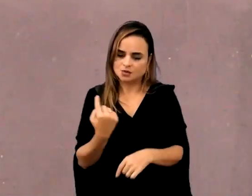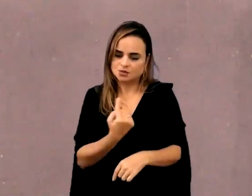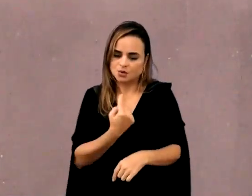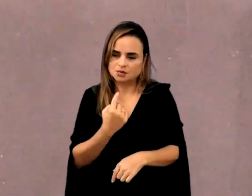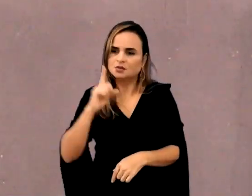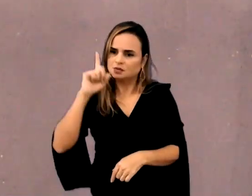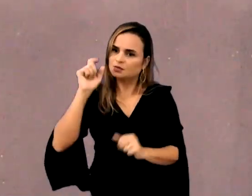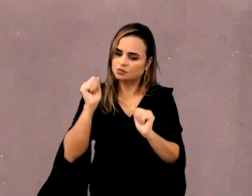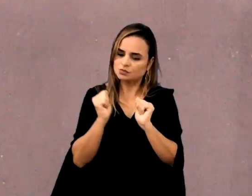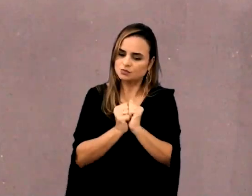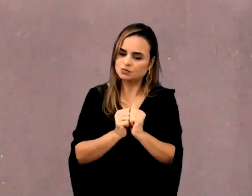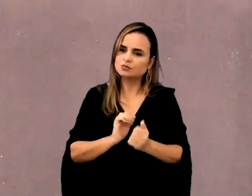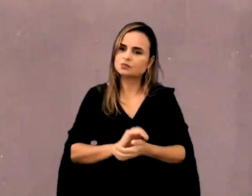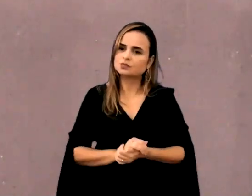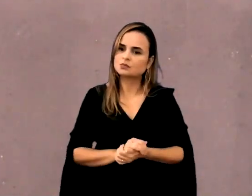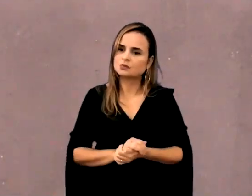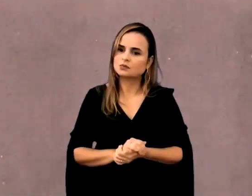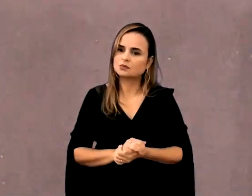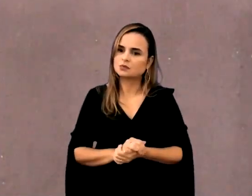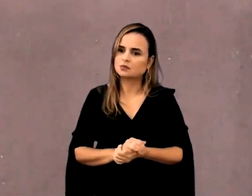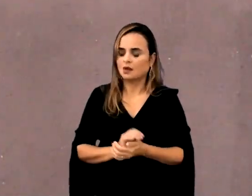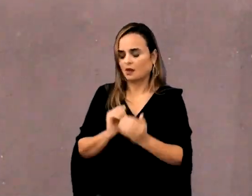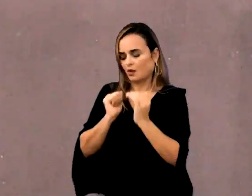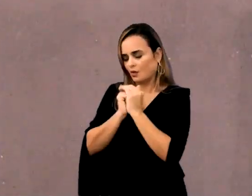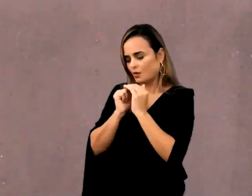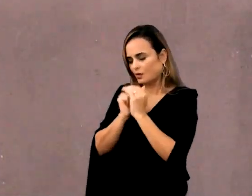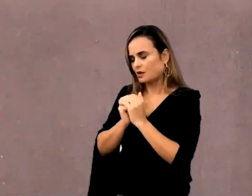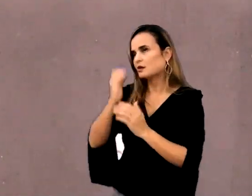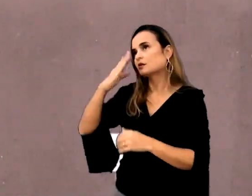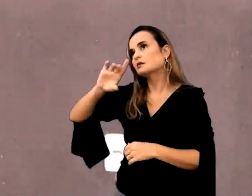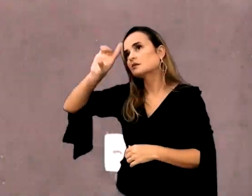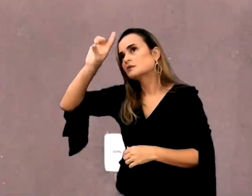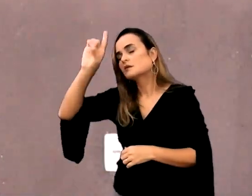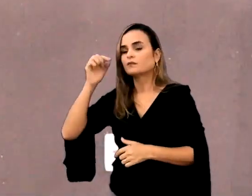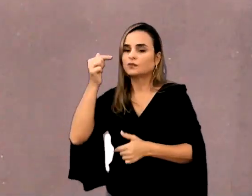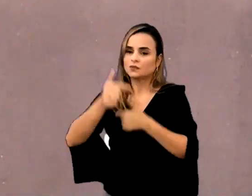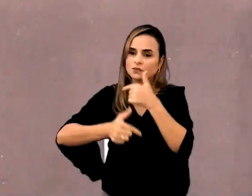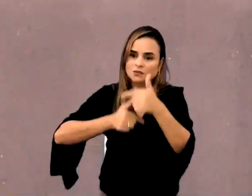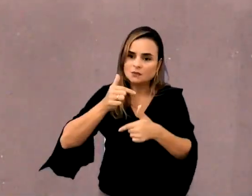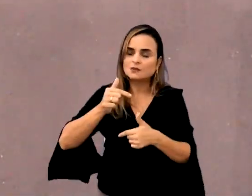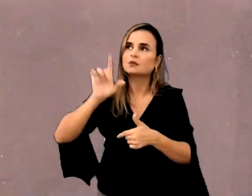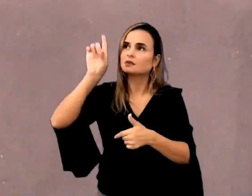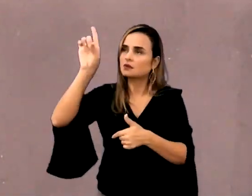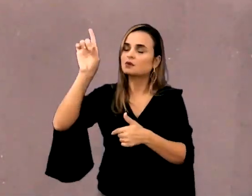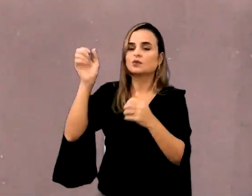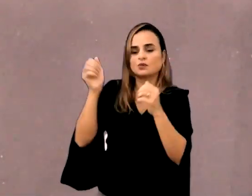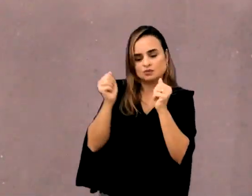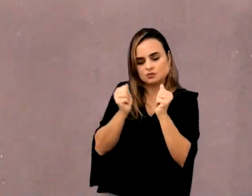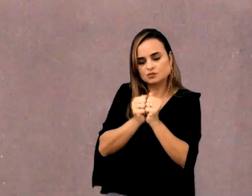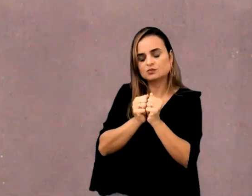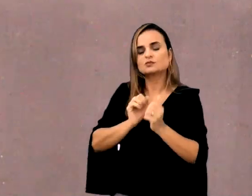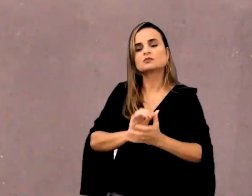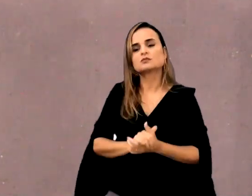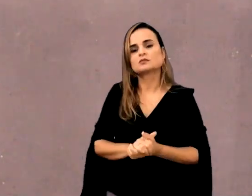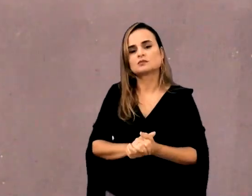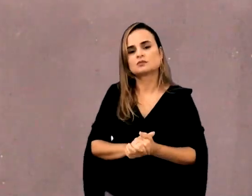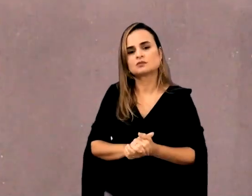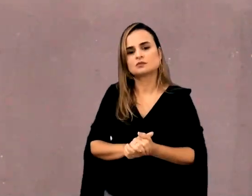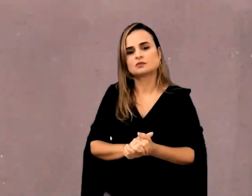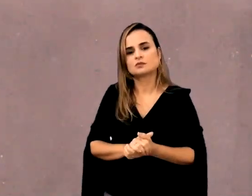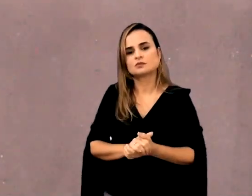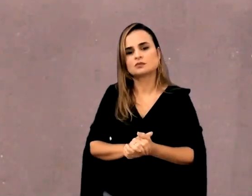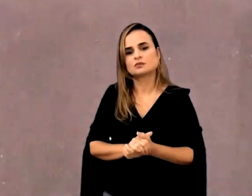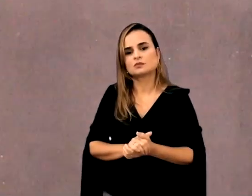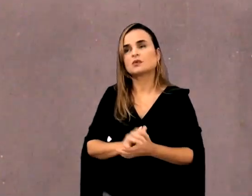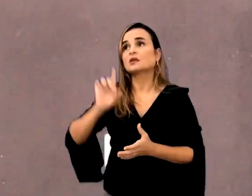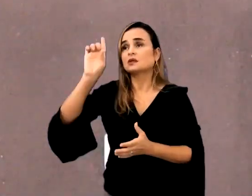estamos realmente orando a Deus, nós, quando estamos lá no nosso trabalho, Deus faz presente. Porque Ele está aqui no seu coração,